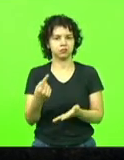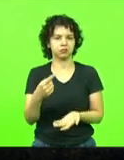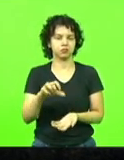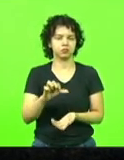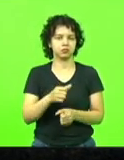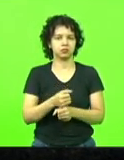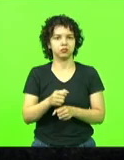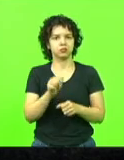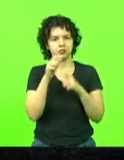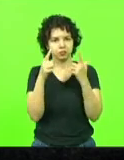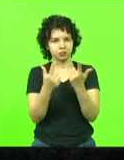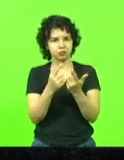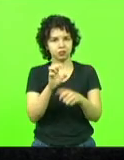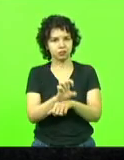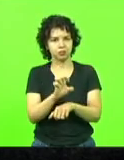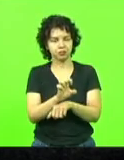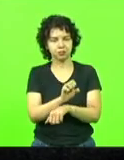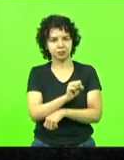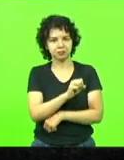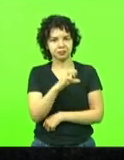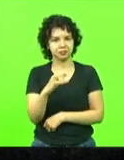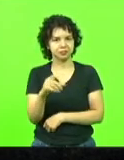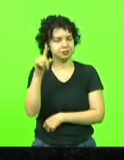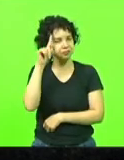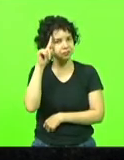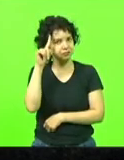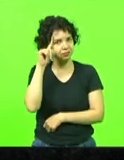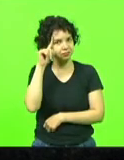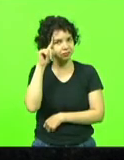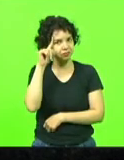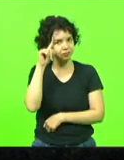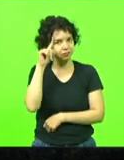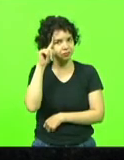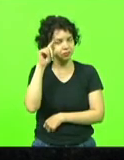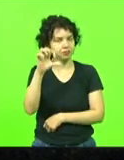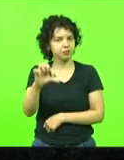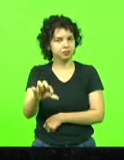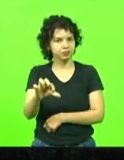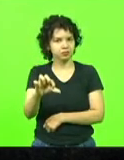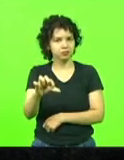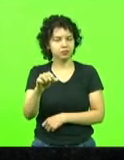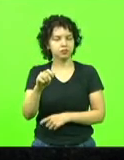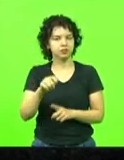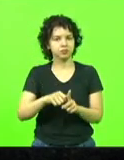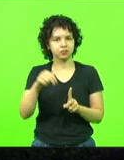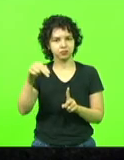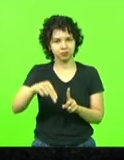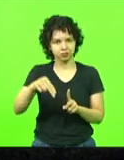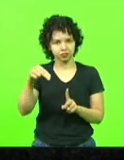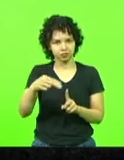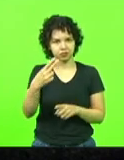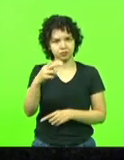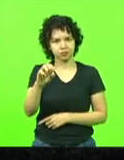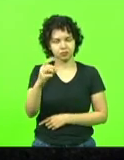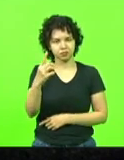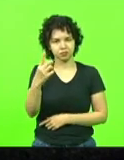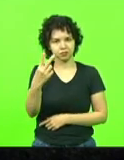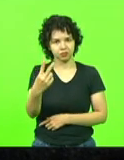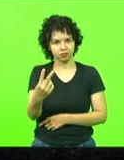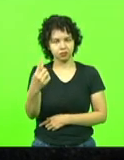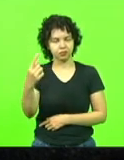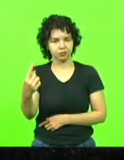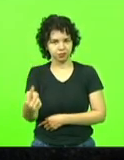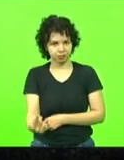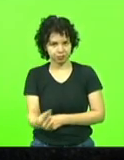Legislativa do Estado de Santa Catarina, realizada em nove de novembro de 2021, sob a presidência dos